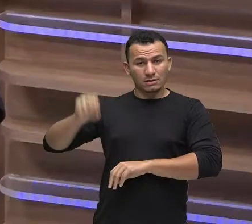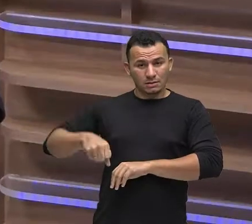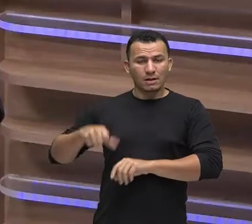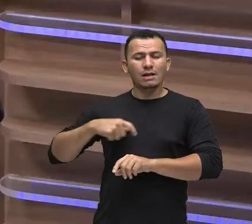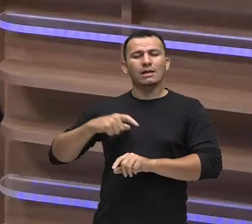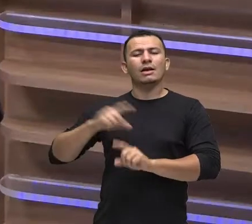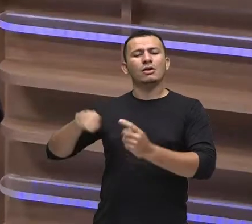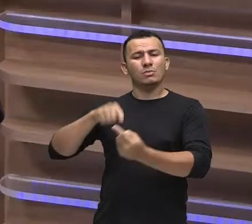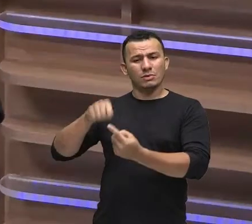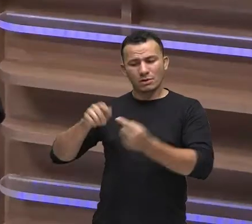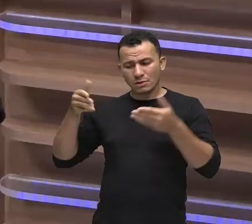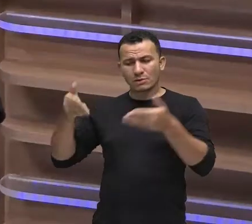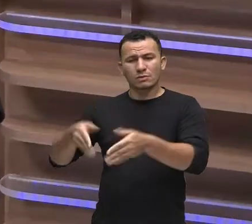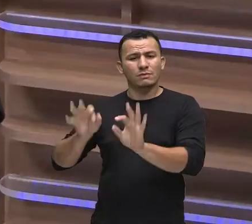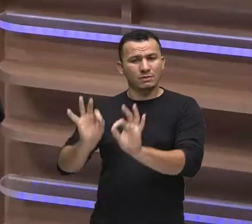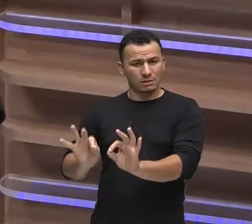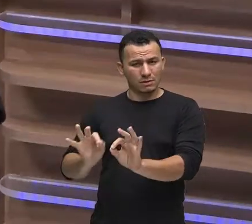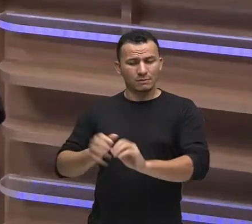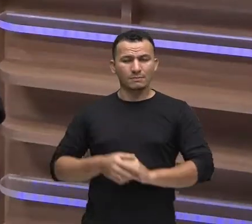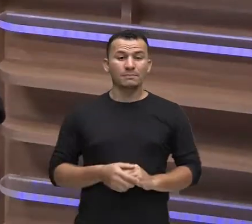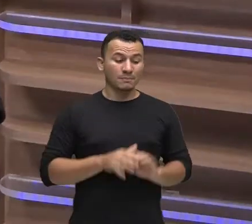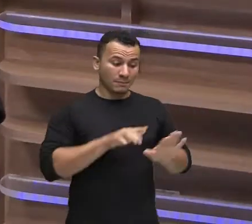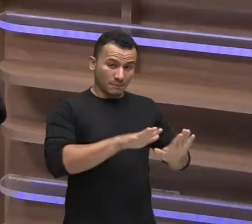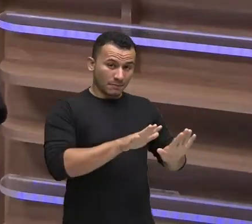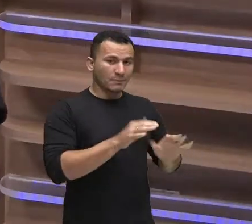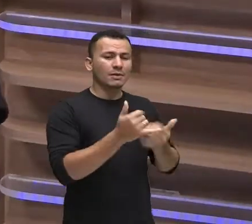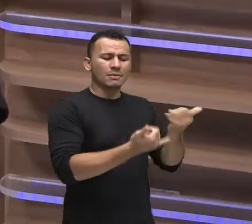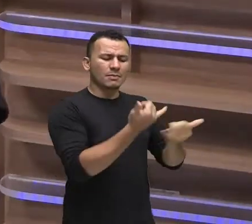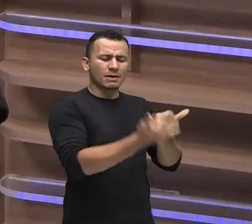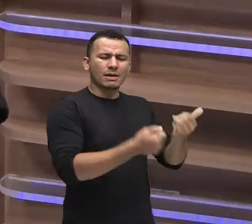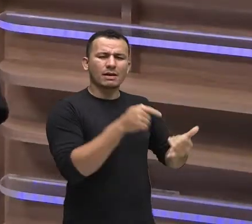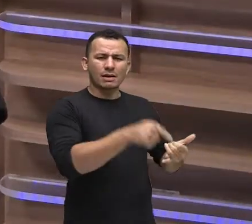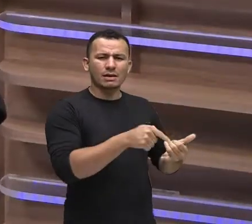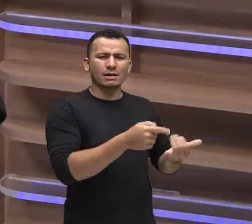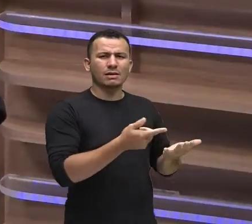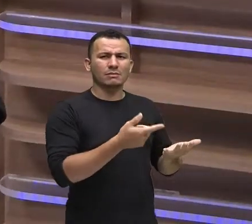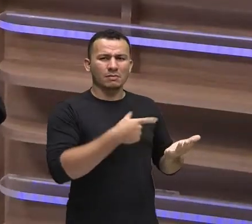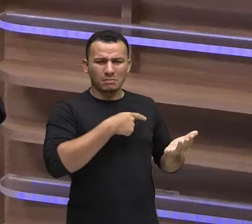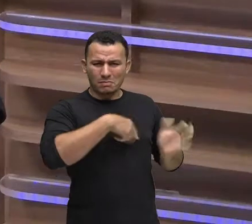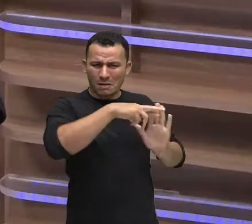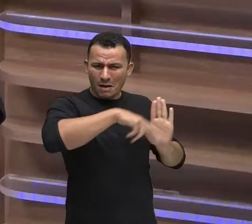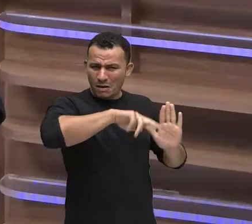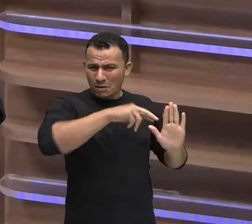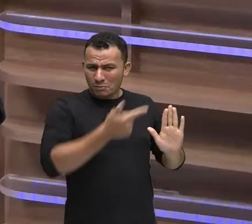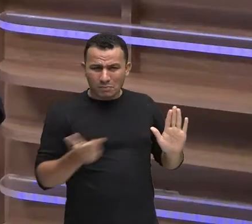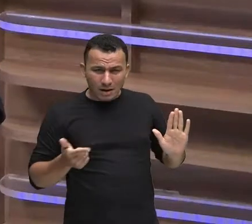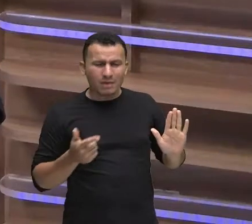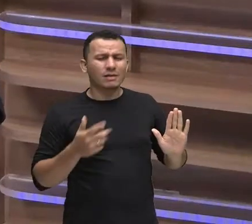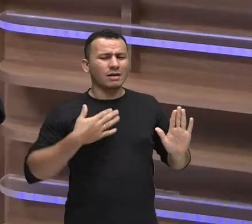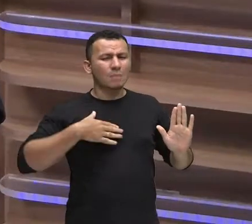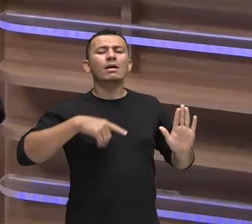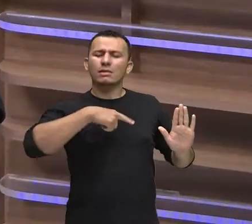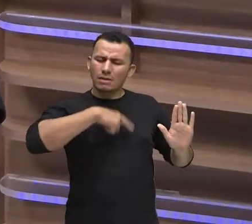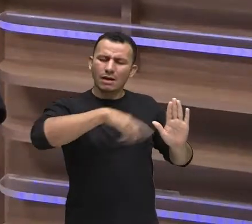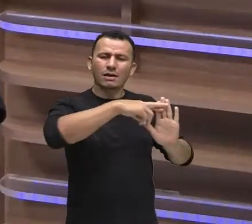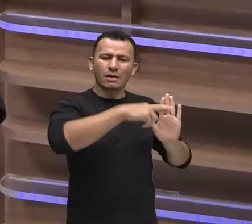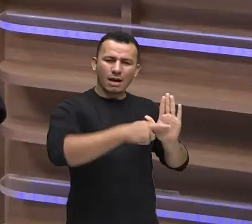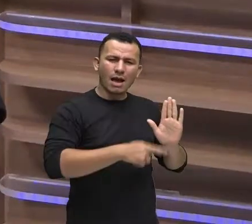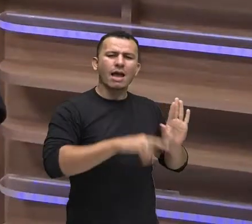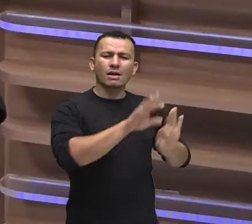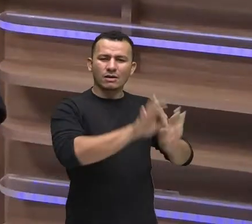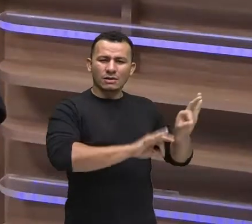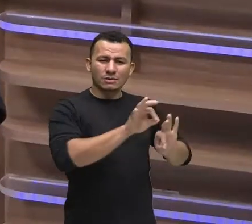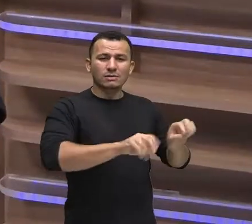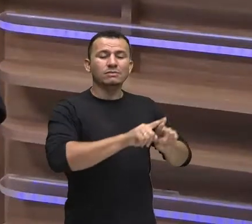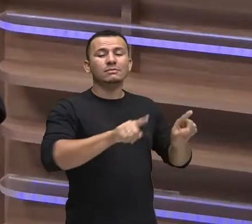fim já determinado. A brincadeira, não que ela não tenha essa sistematização, não que ela não tenha essas regras, mas